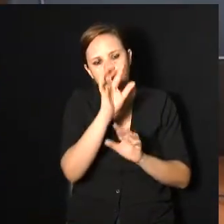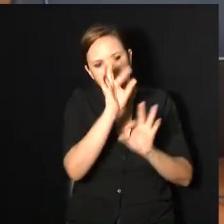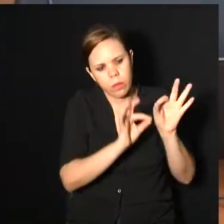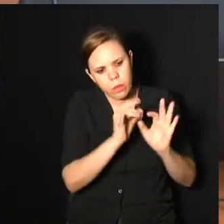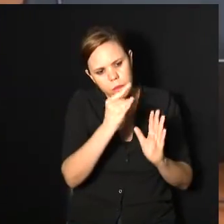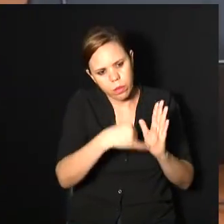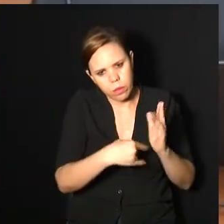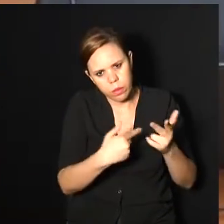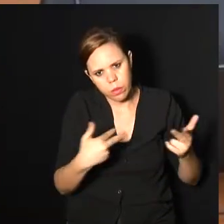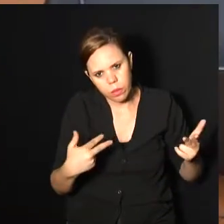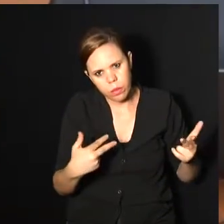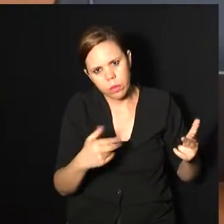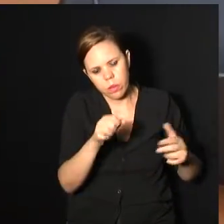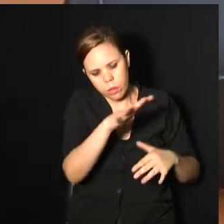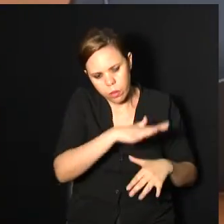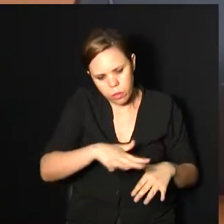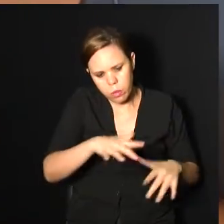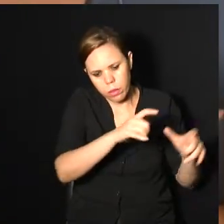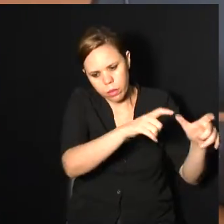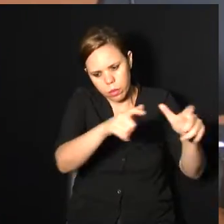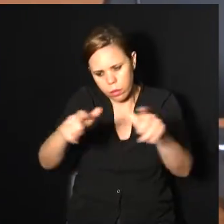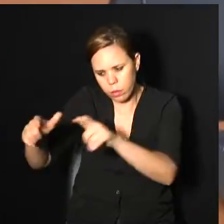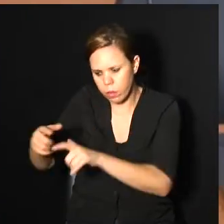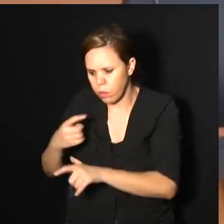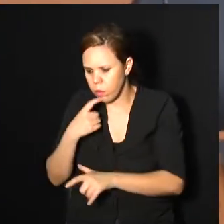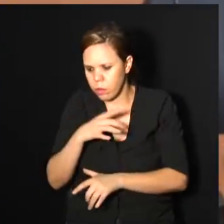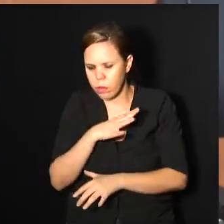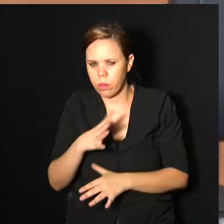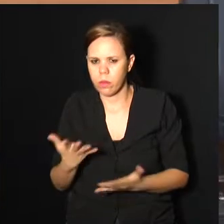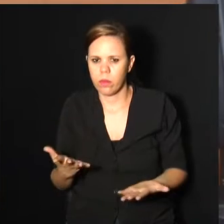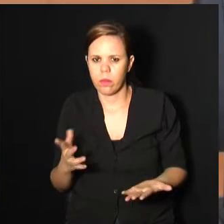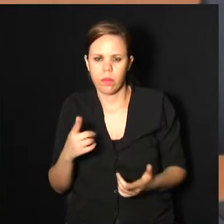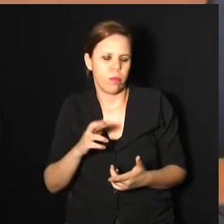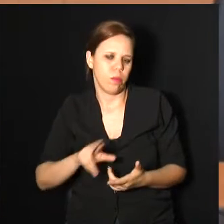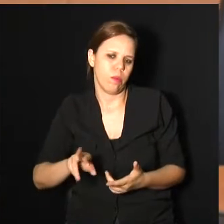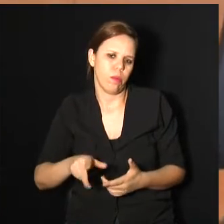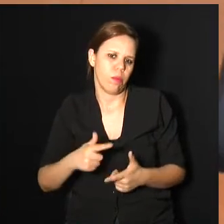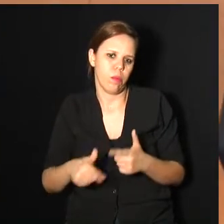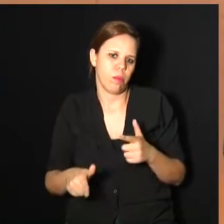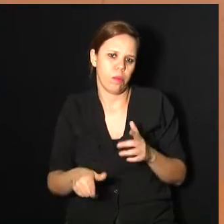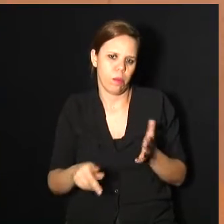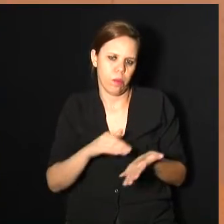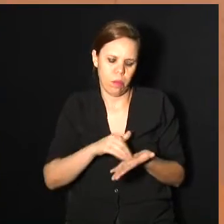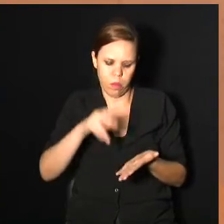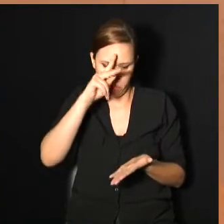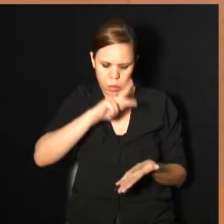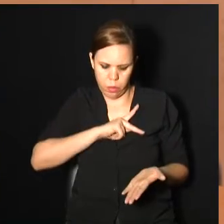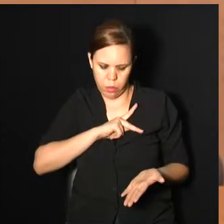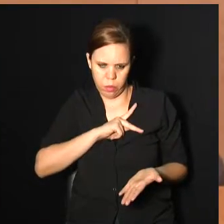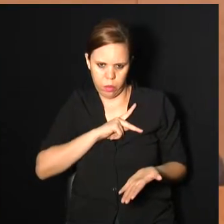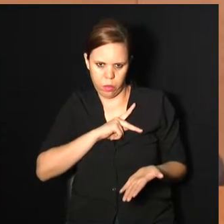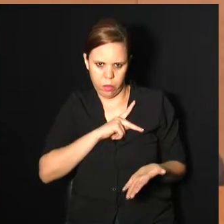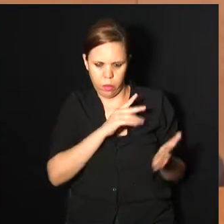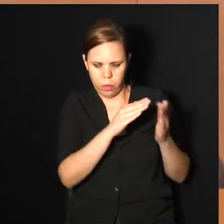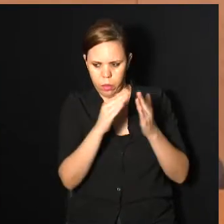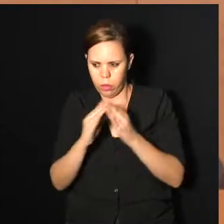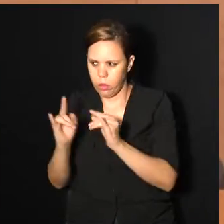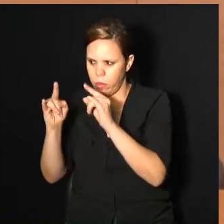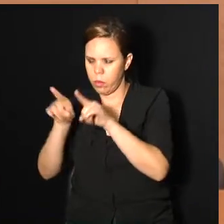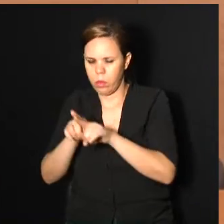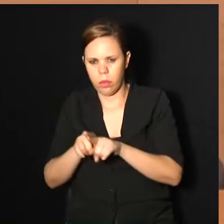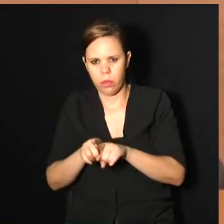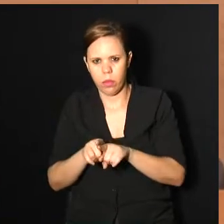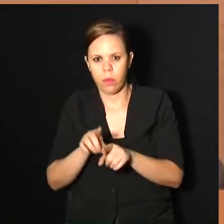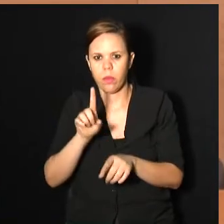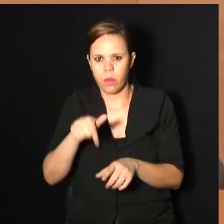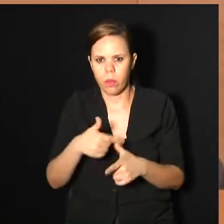regularização das áreas na cidade de Campinas não é um problema do secretário de Habitação, não é um problema da habitação,